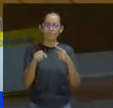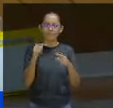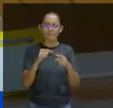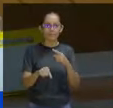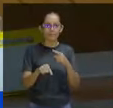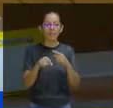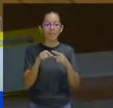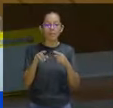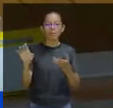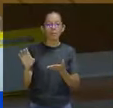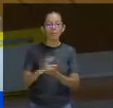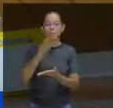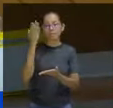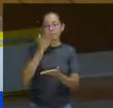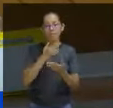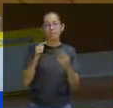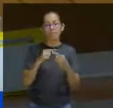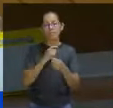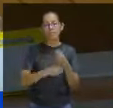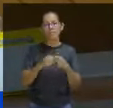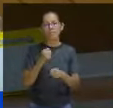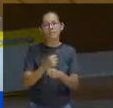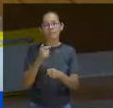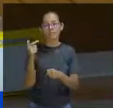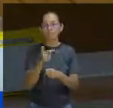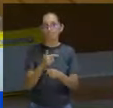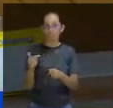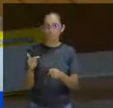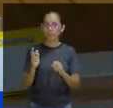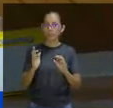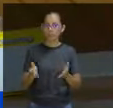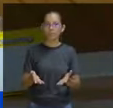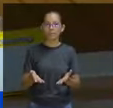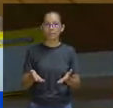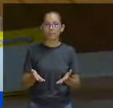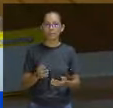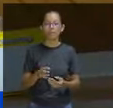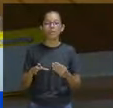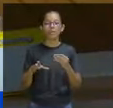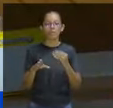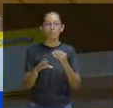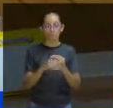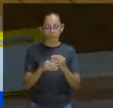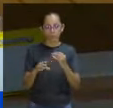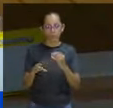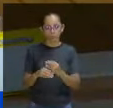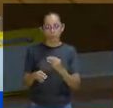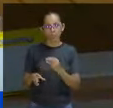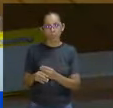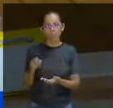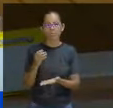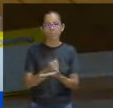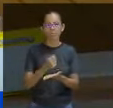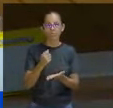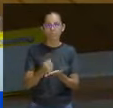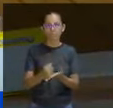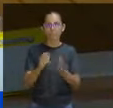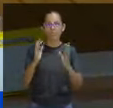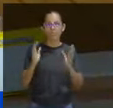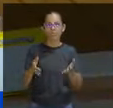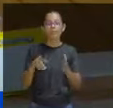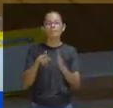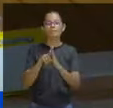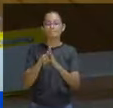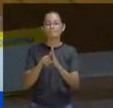Né? Então, foram juntados documentos, o núcleo de análise técnica fez a análise adequada,